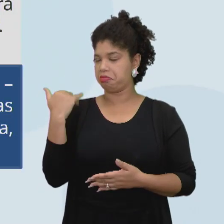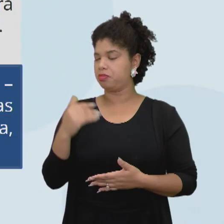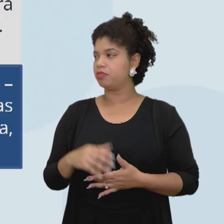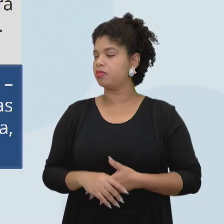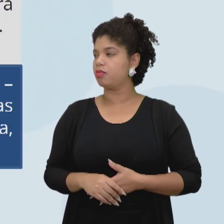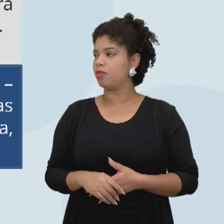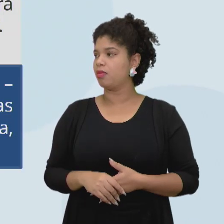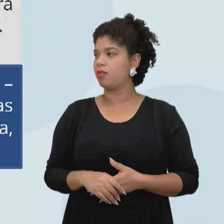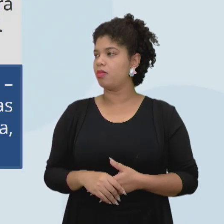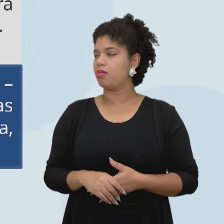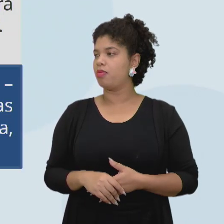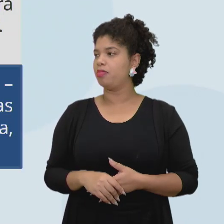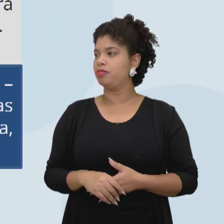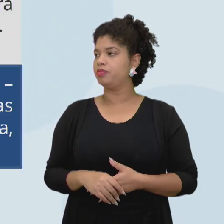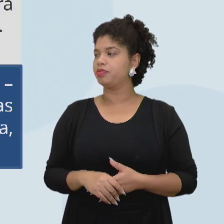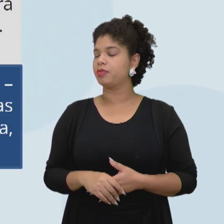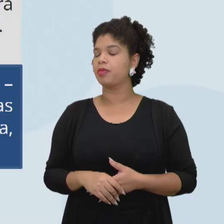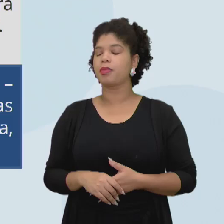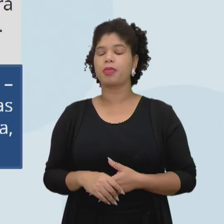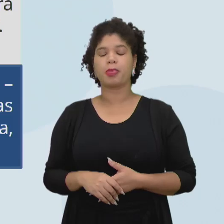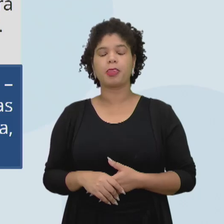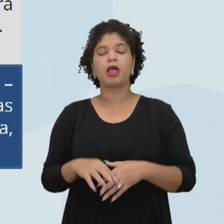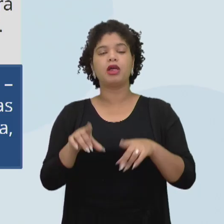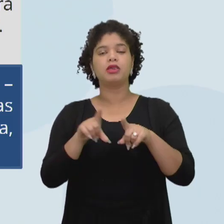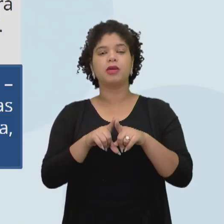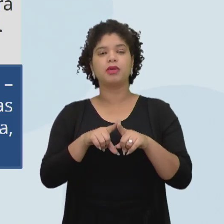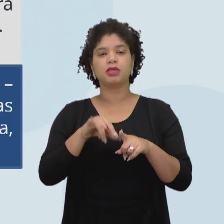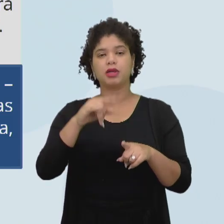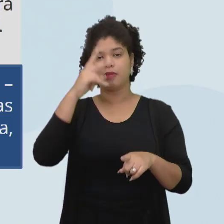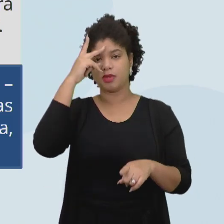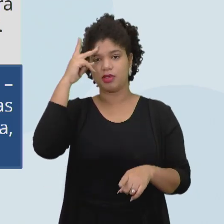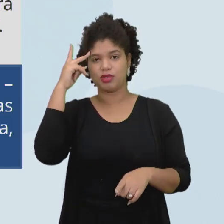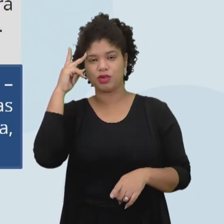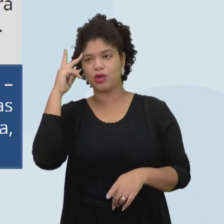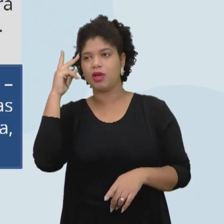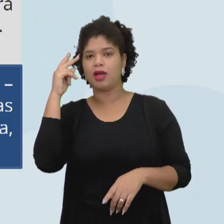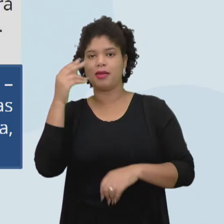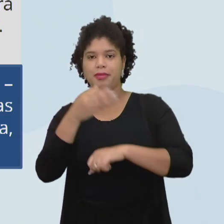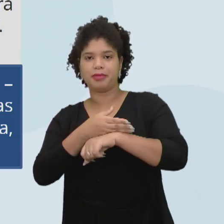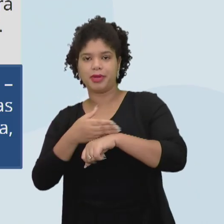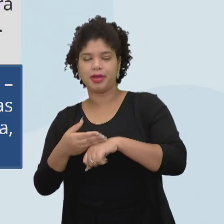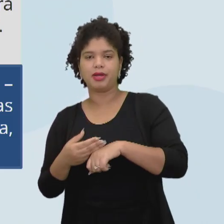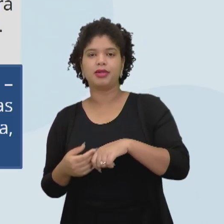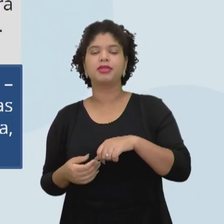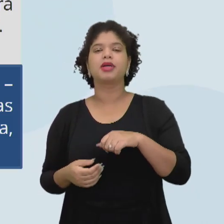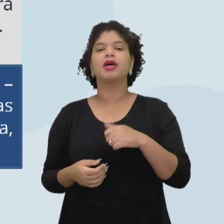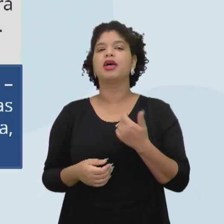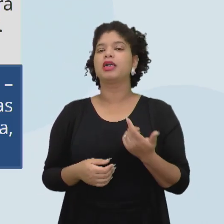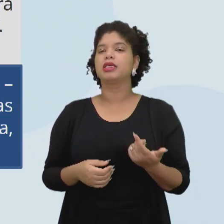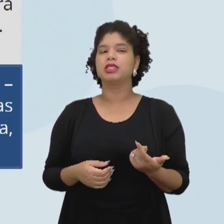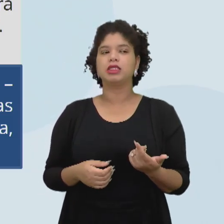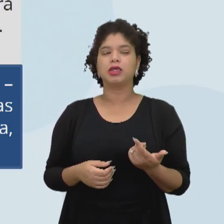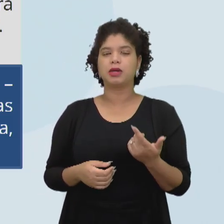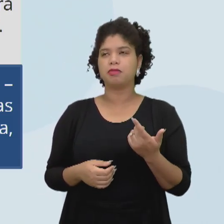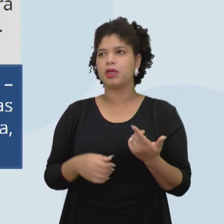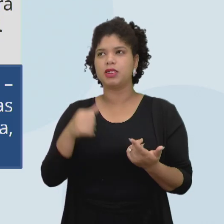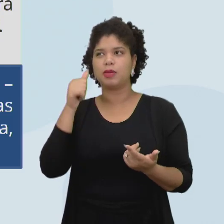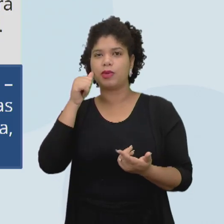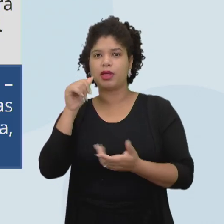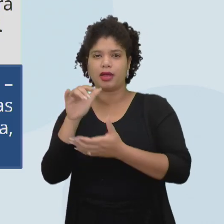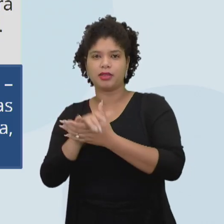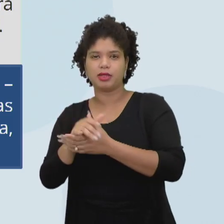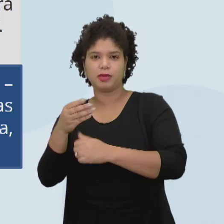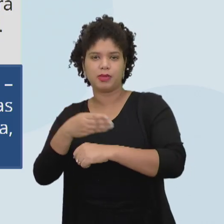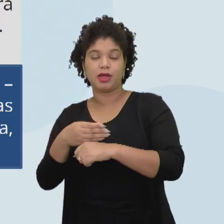relações afetivas entre raças diferentes, serviços públicos piores, discriminação trabalhista e